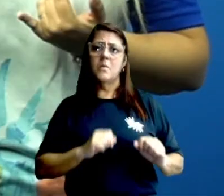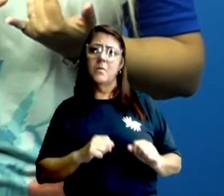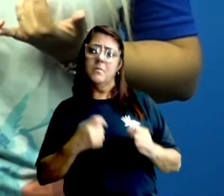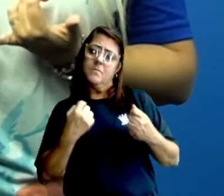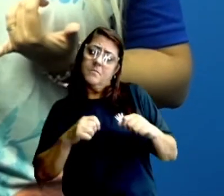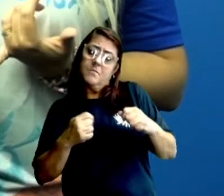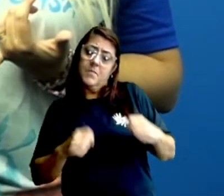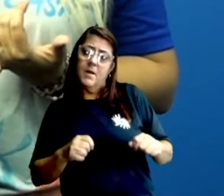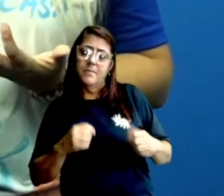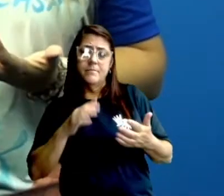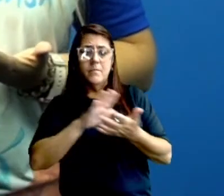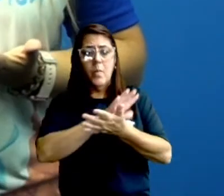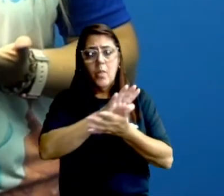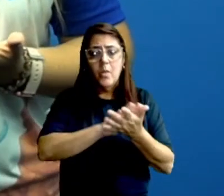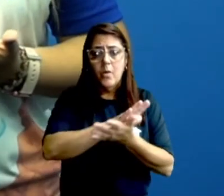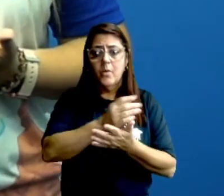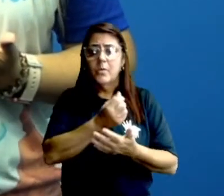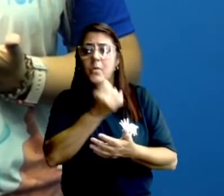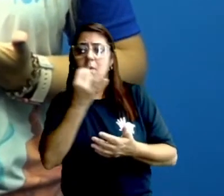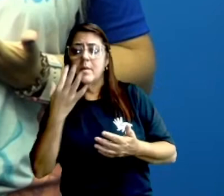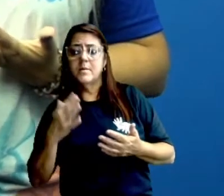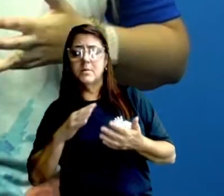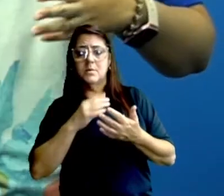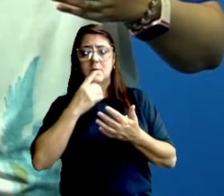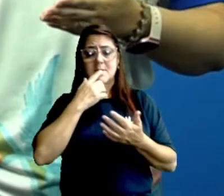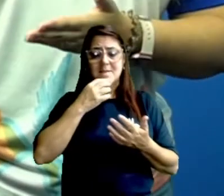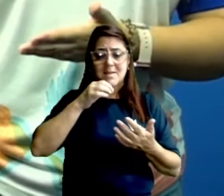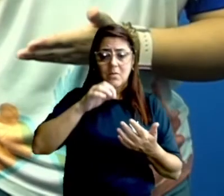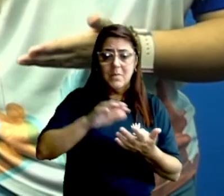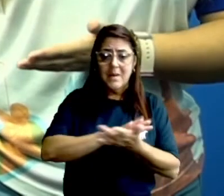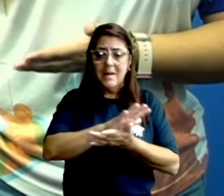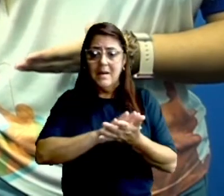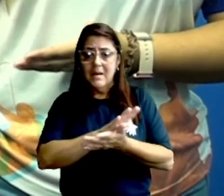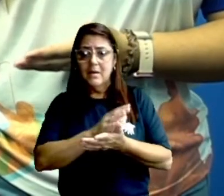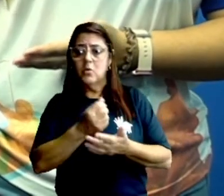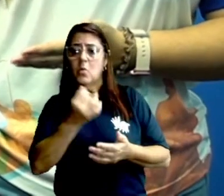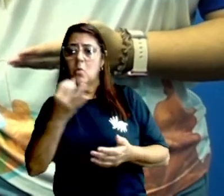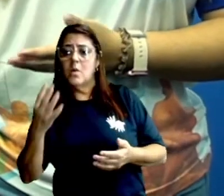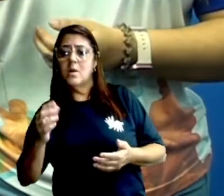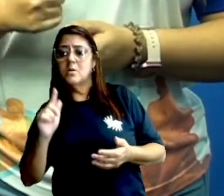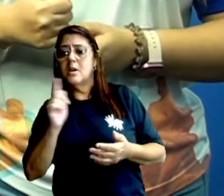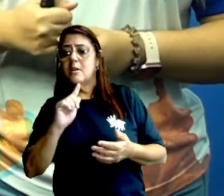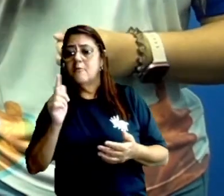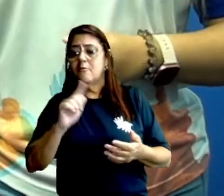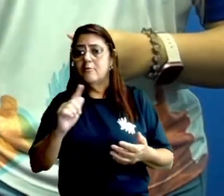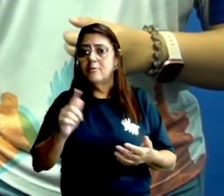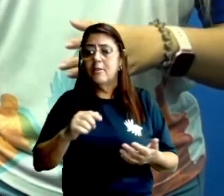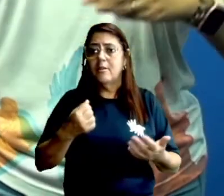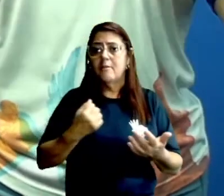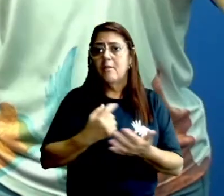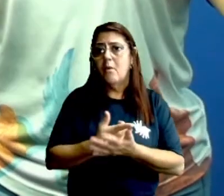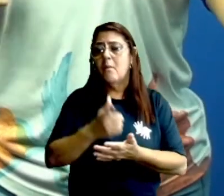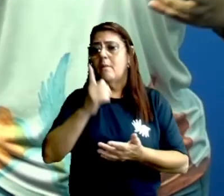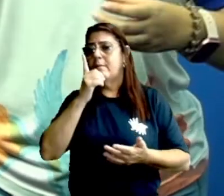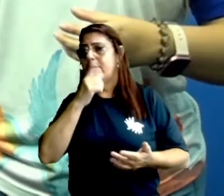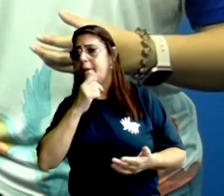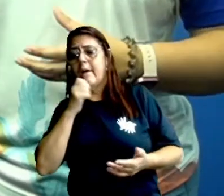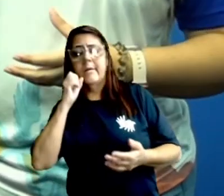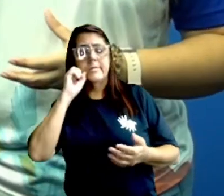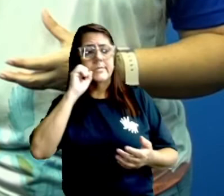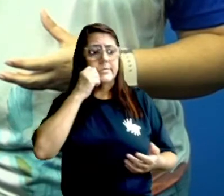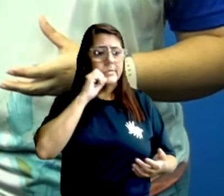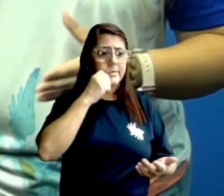comprar. Quantos doces, quantos salgados, quanto de bebida você vai comprar, de água, de suco,